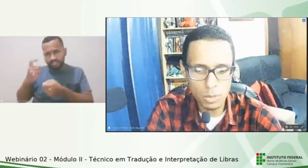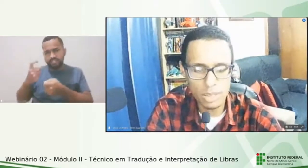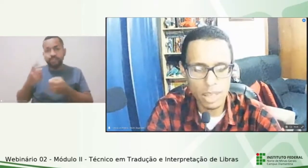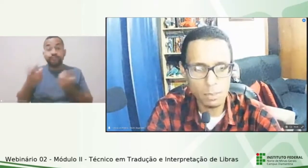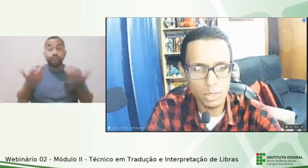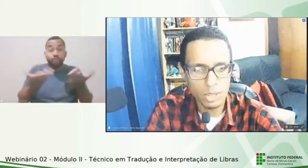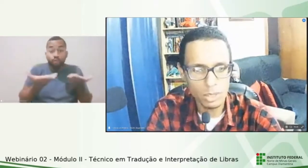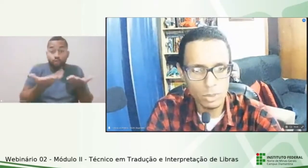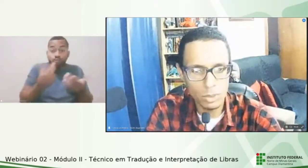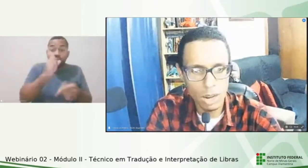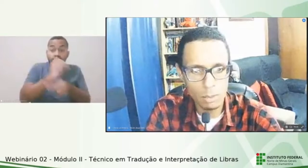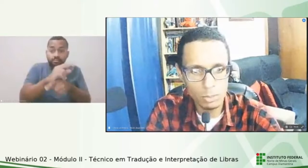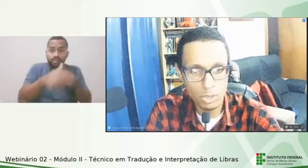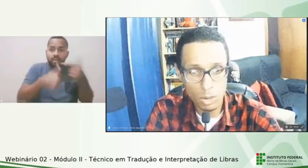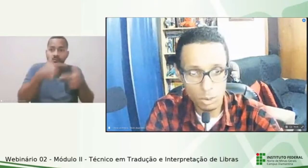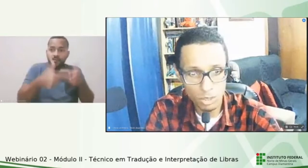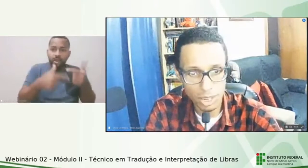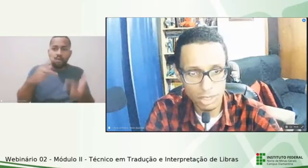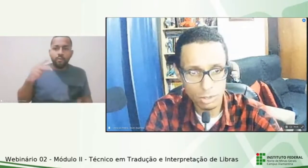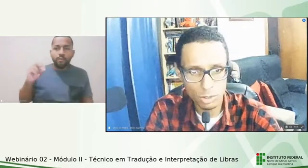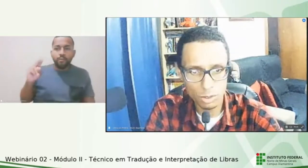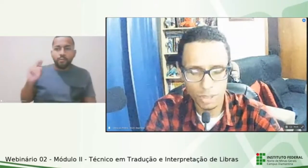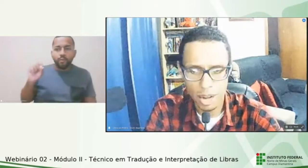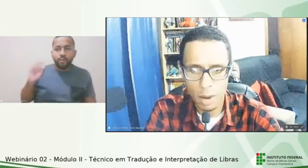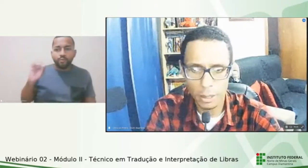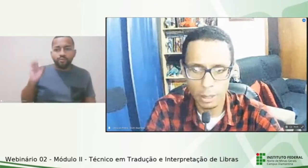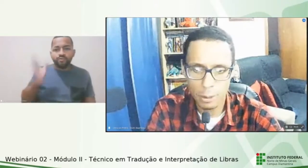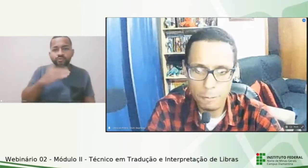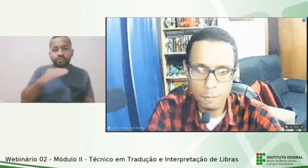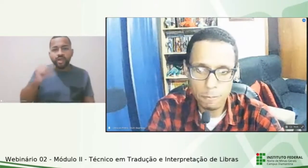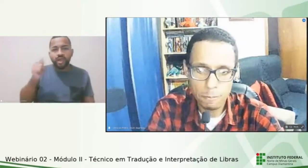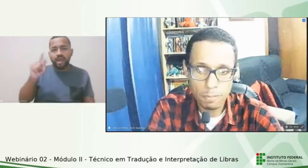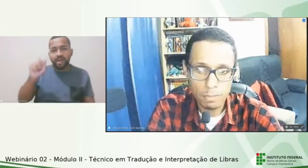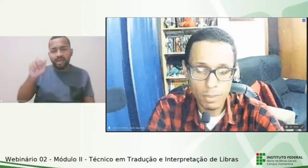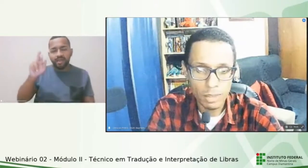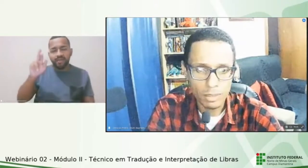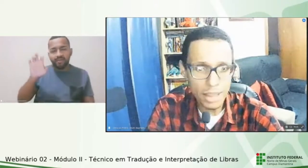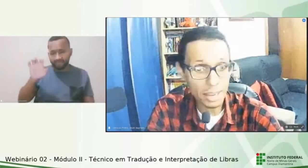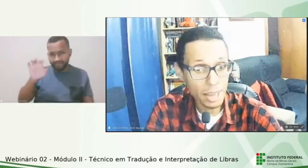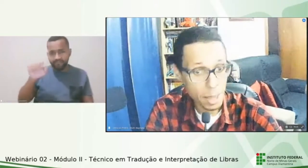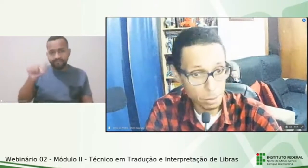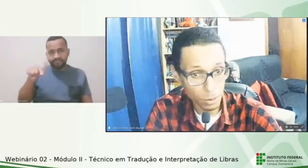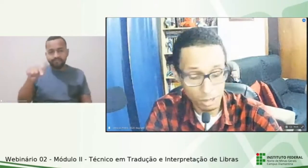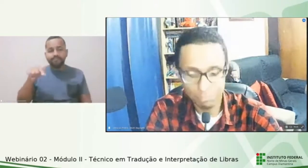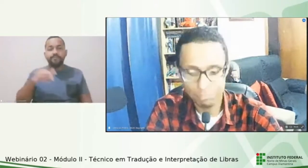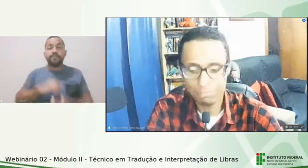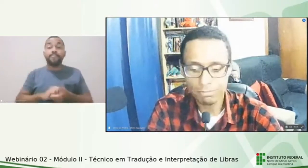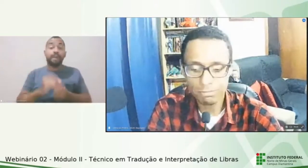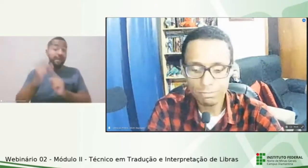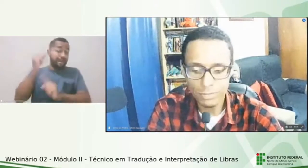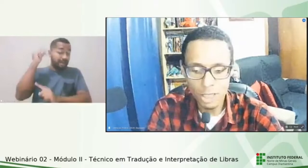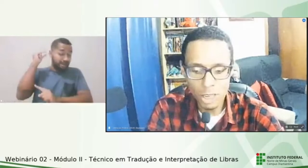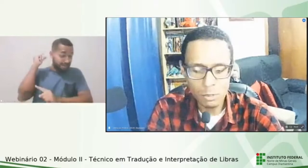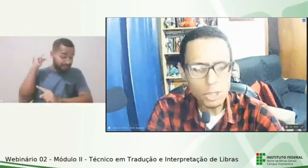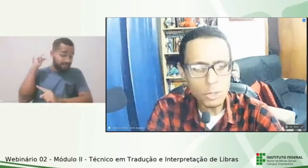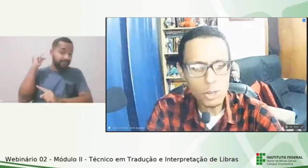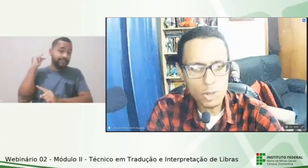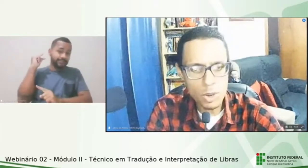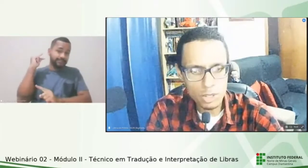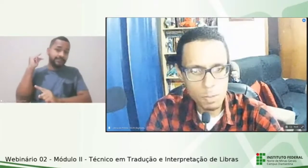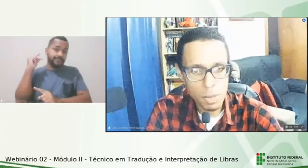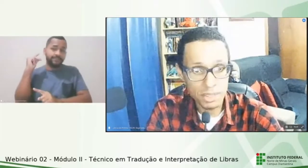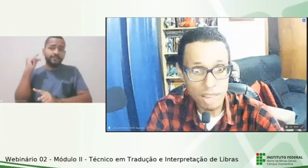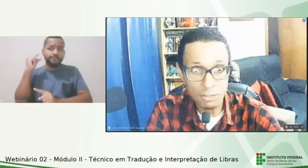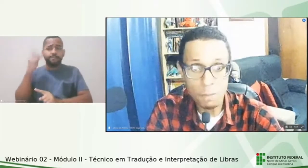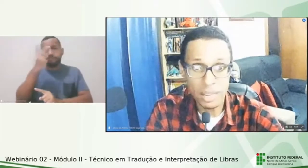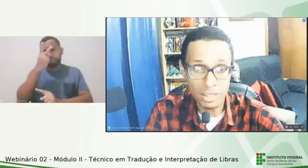como intérprete no campus Inconfidente do Instituto Federal aqui. Naquela época, muitas pessoas